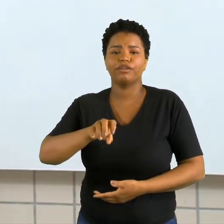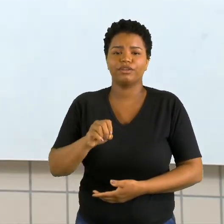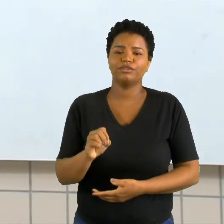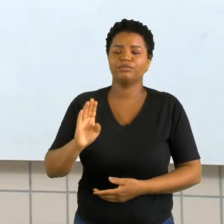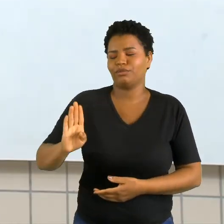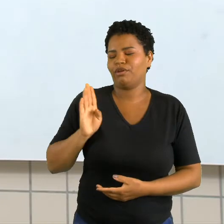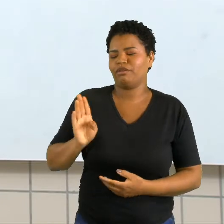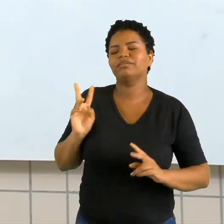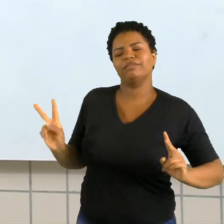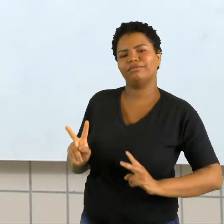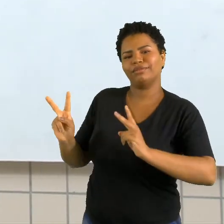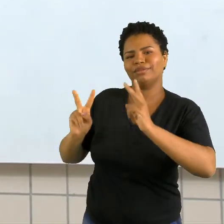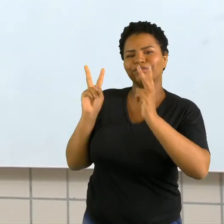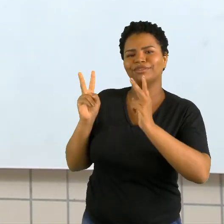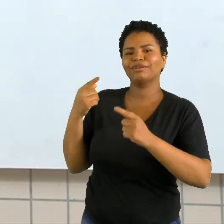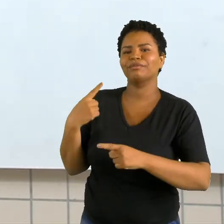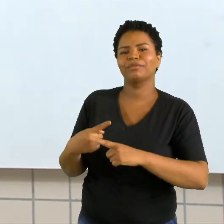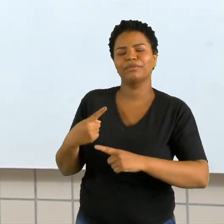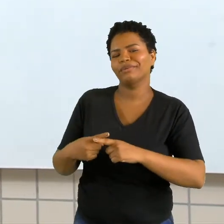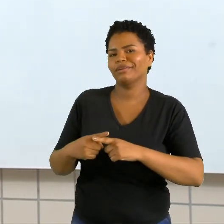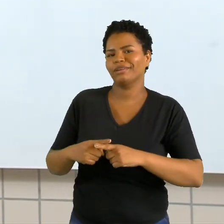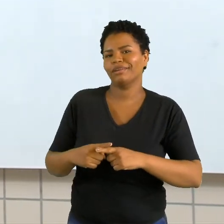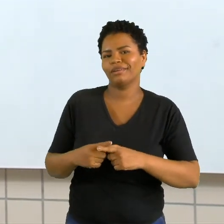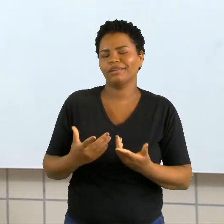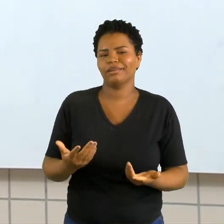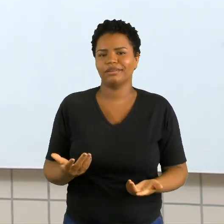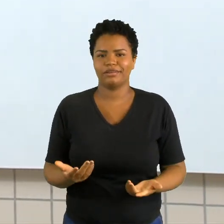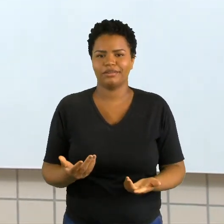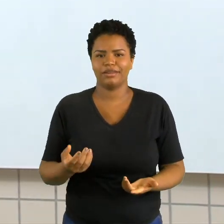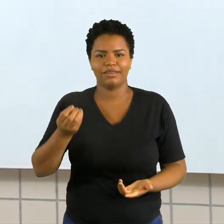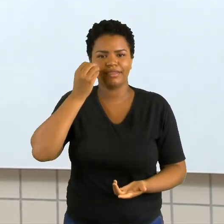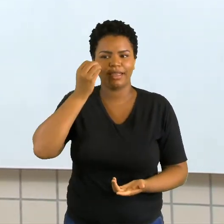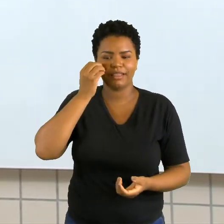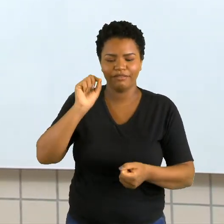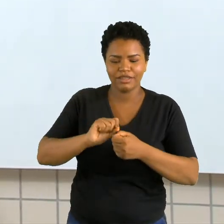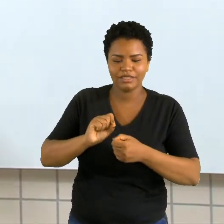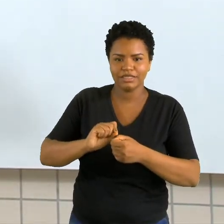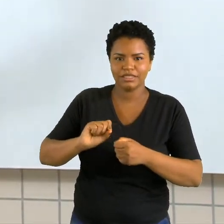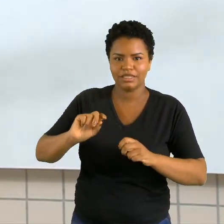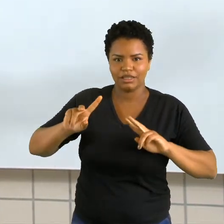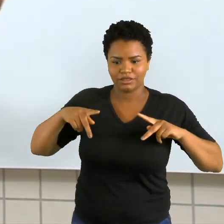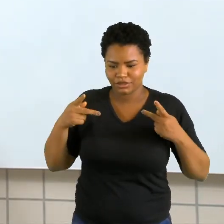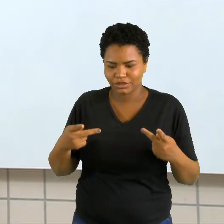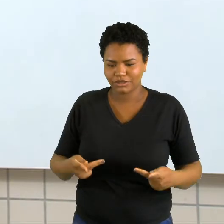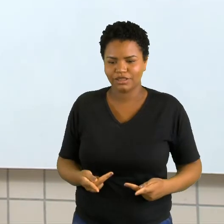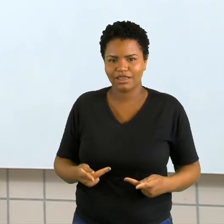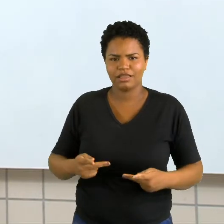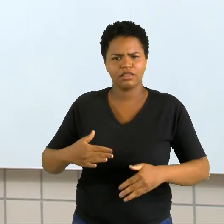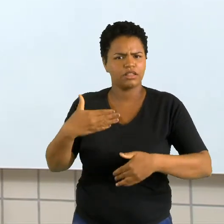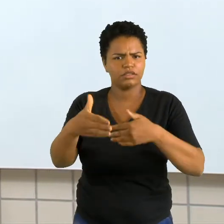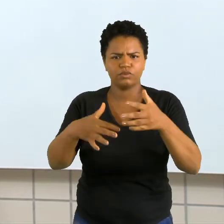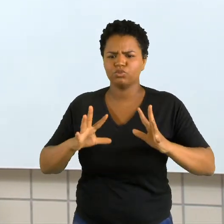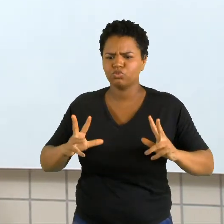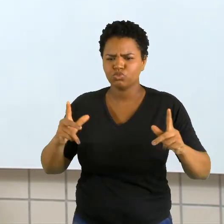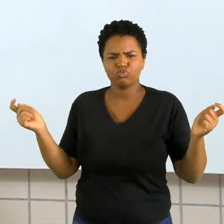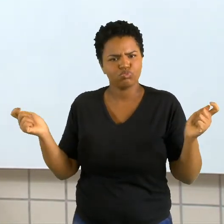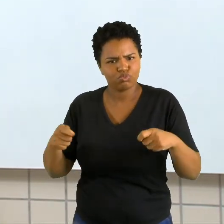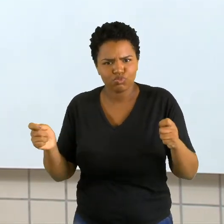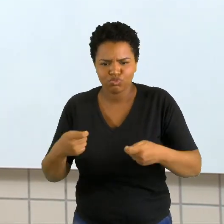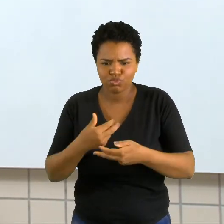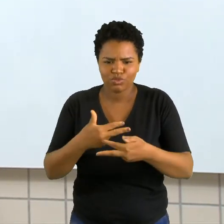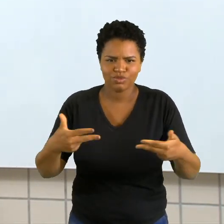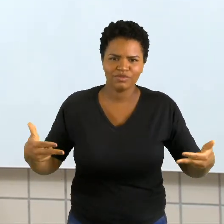pessoa predestinada, ou seja, através da prosperidade, se você fosse uma pessoa próspera, certo? Você